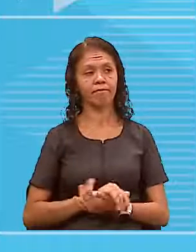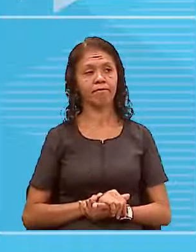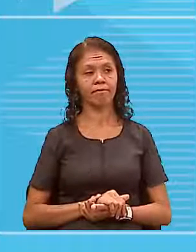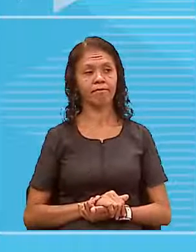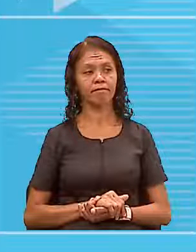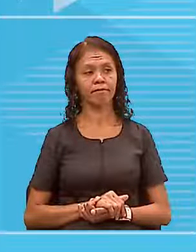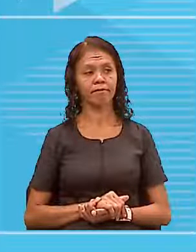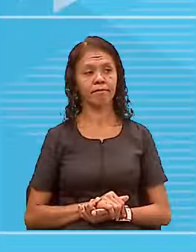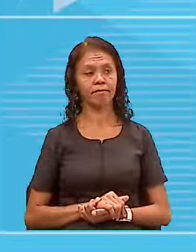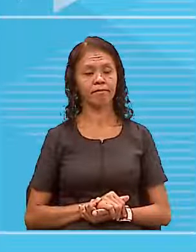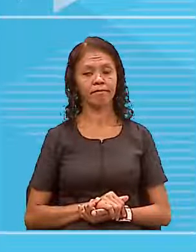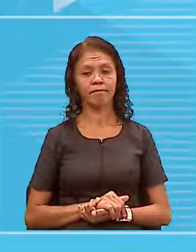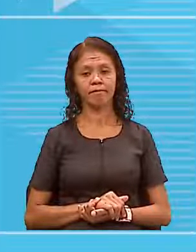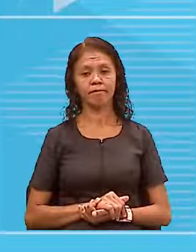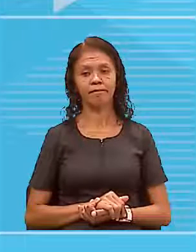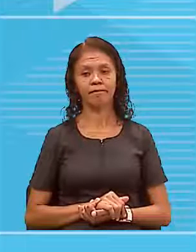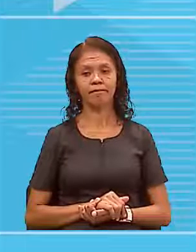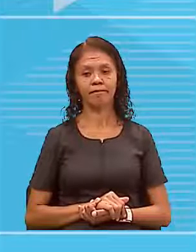significa